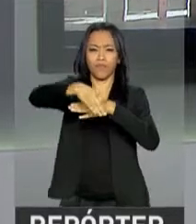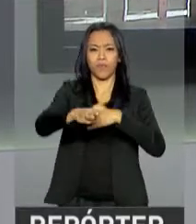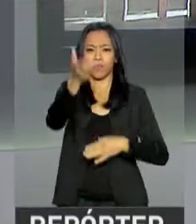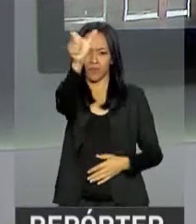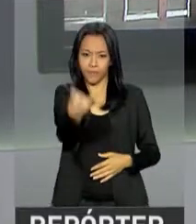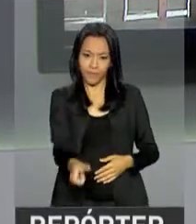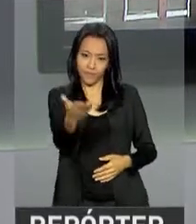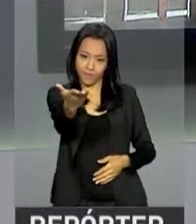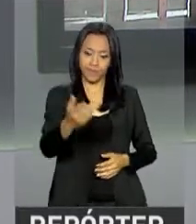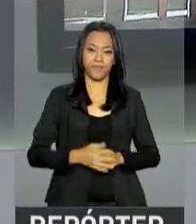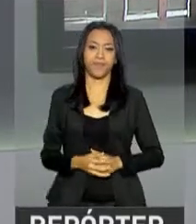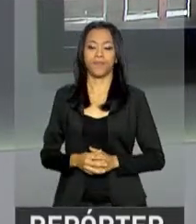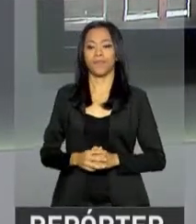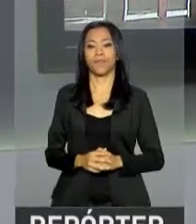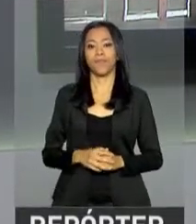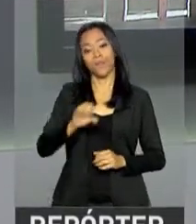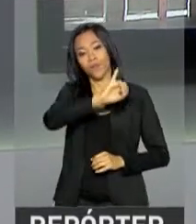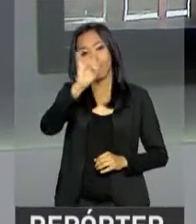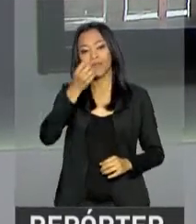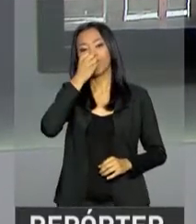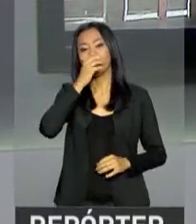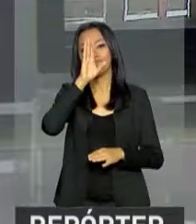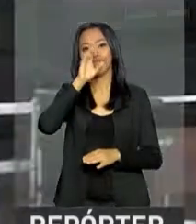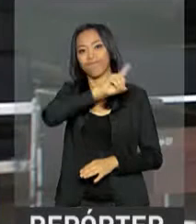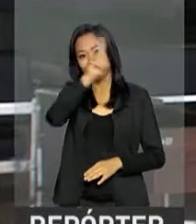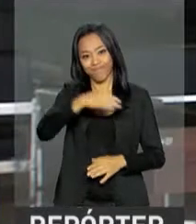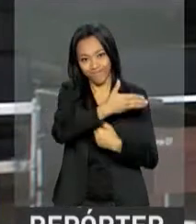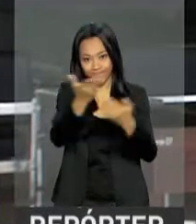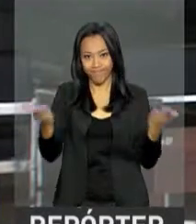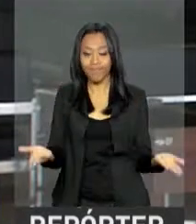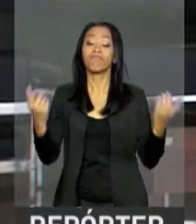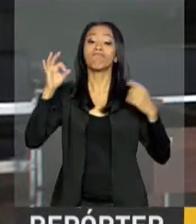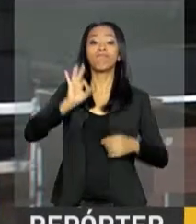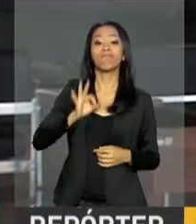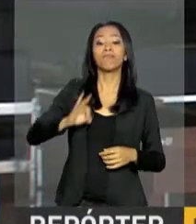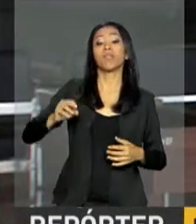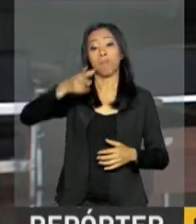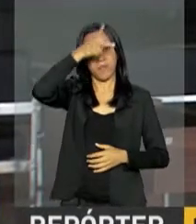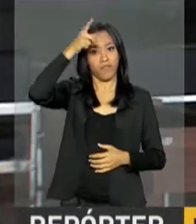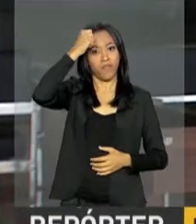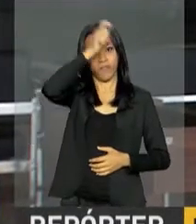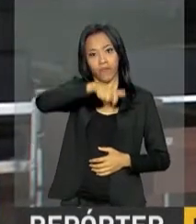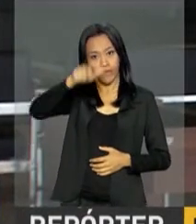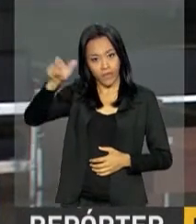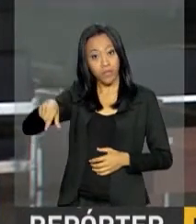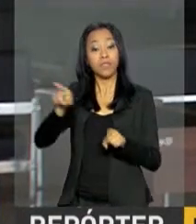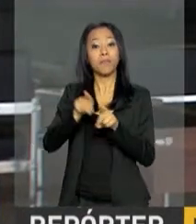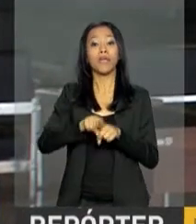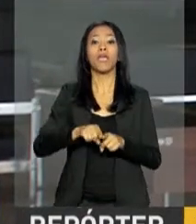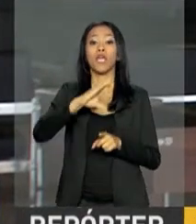hoje 6 com você foi carnabonde a todos é isso mesmo carla os prefeitos e coordenadores de